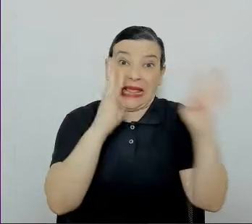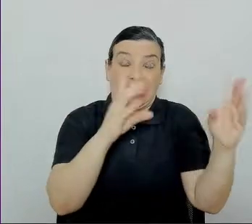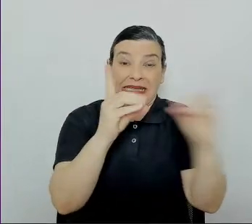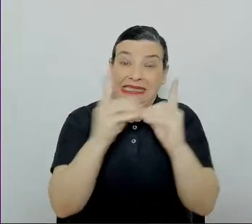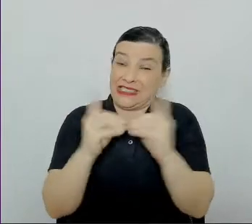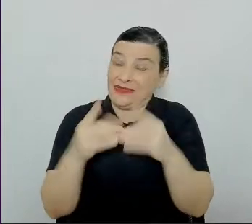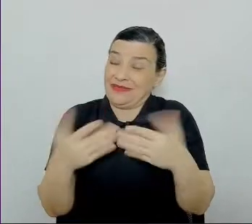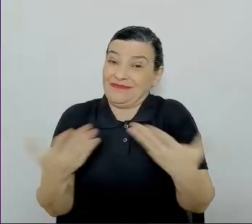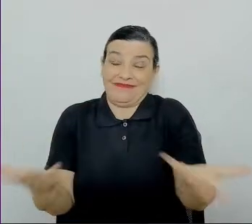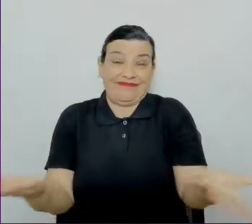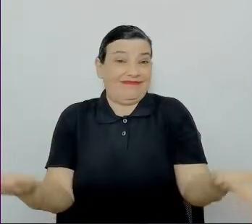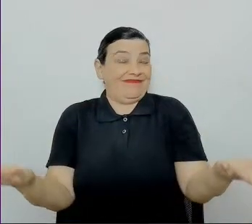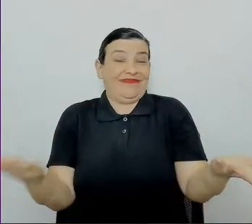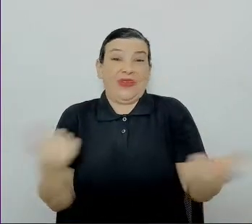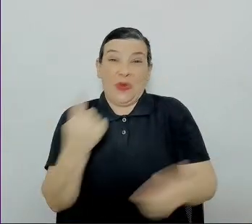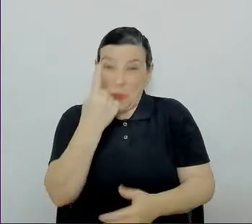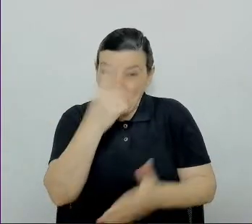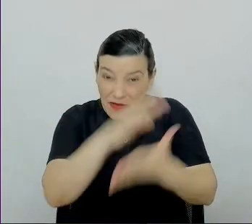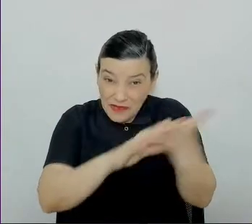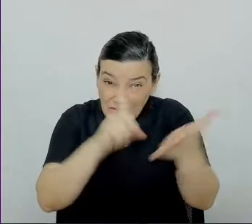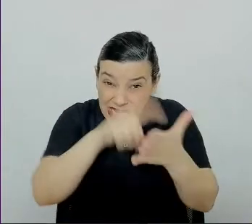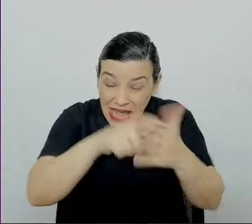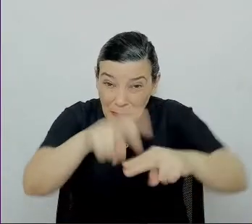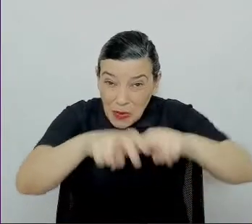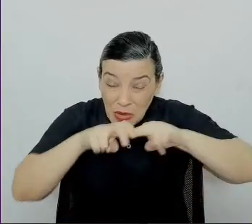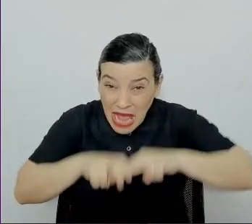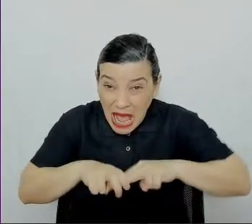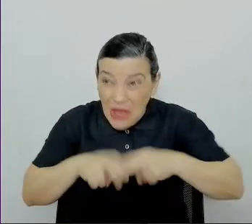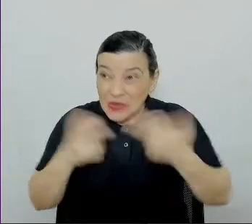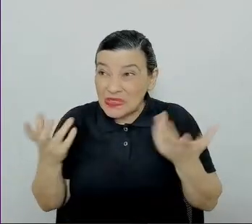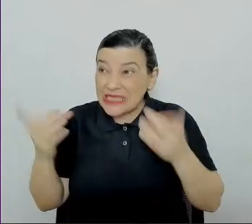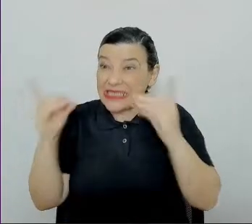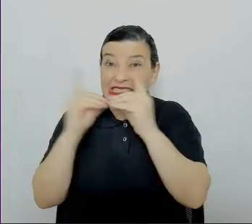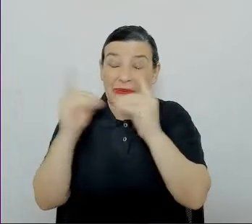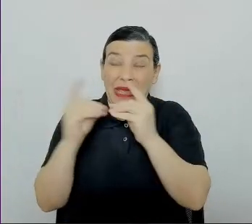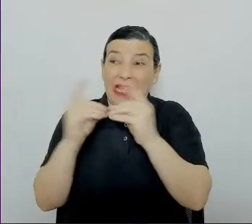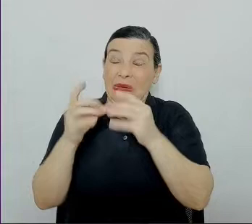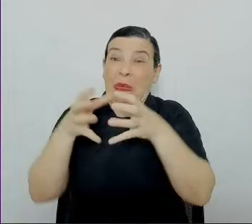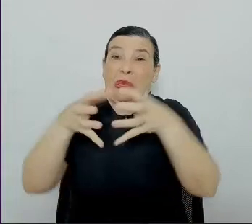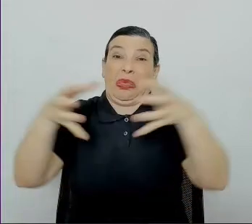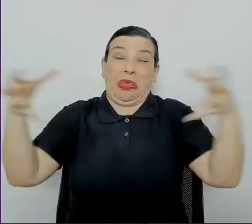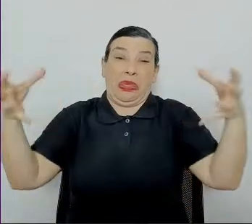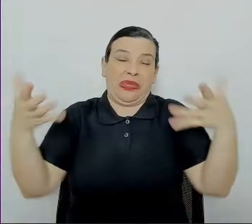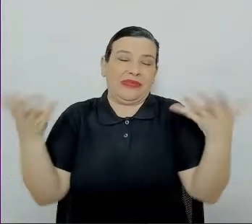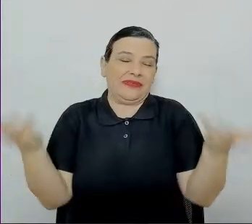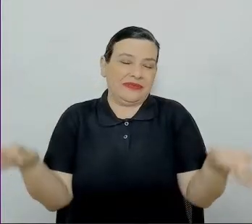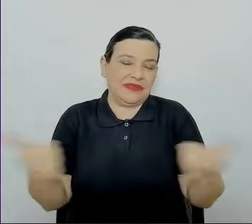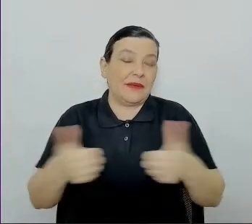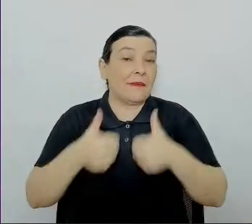por causa de uma funcionalidade. Então a gente precisa sempre estar entendendo se vai fazer sentido em escala.